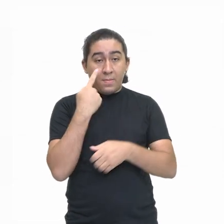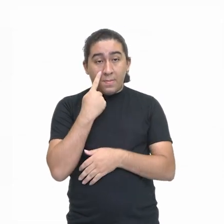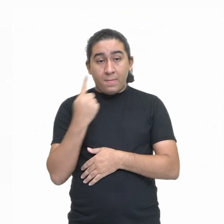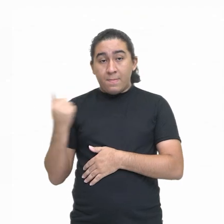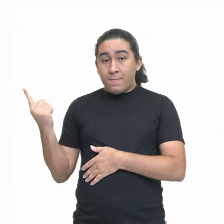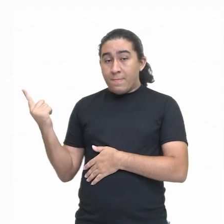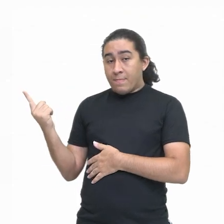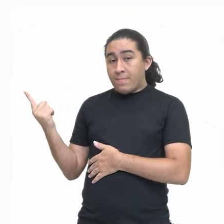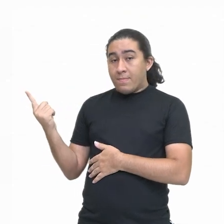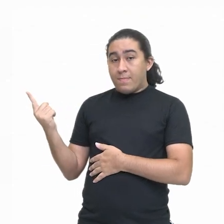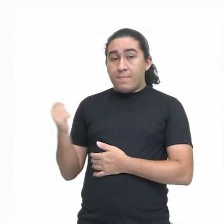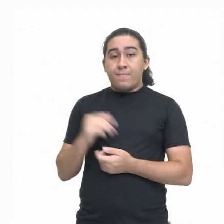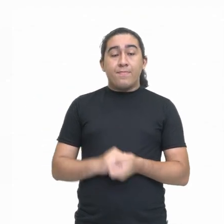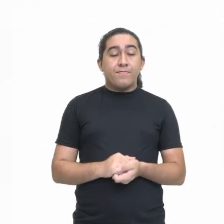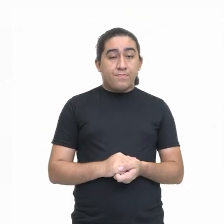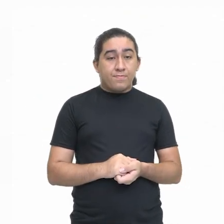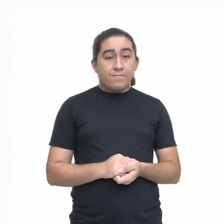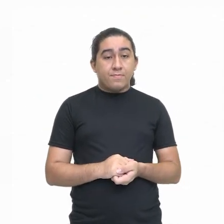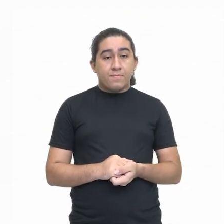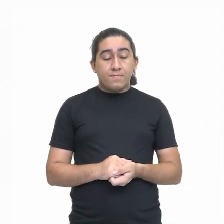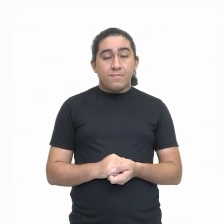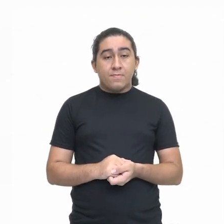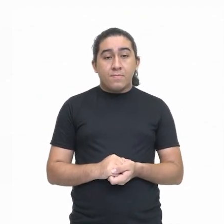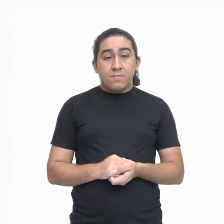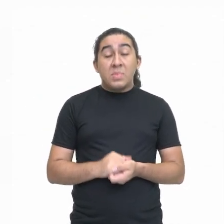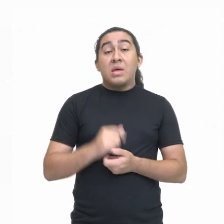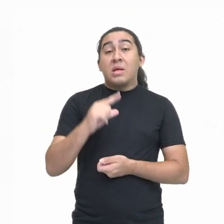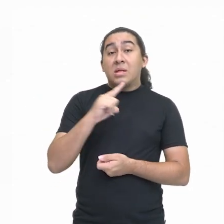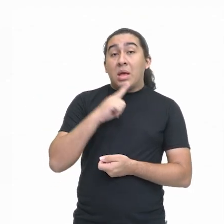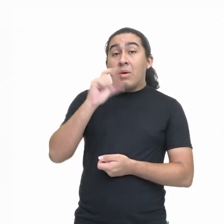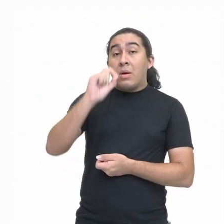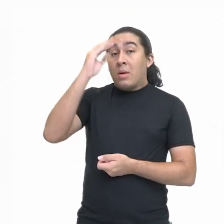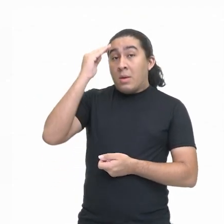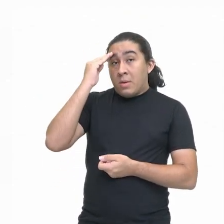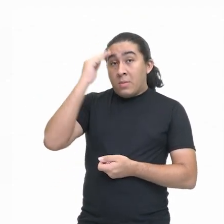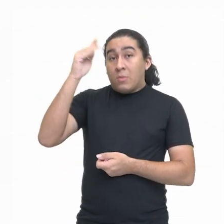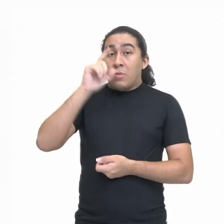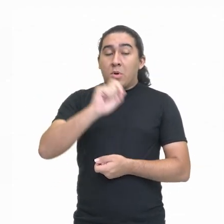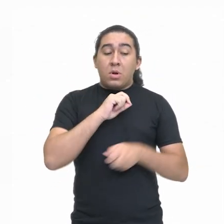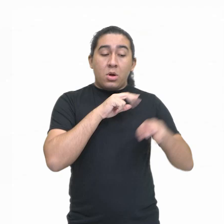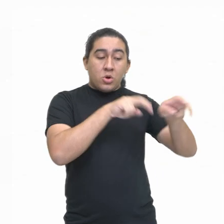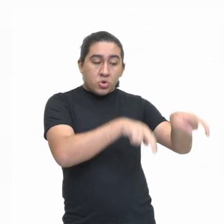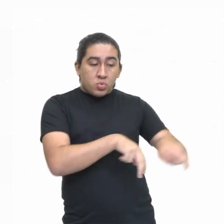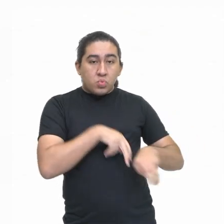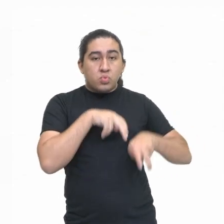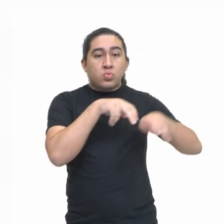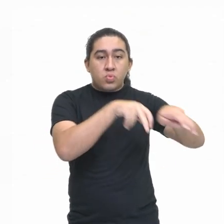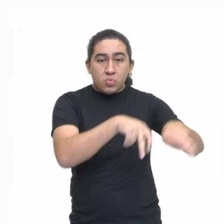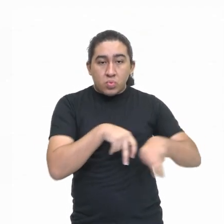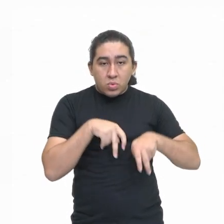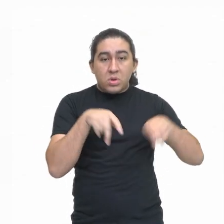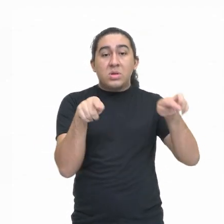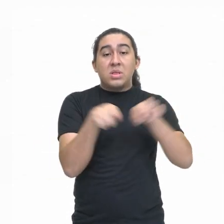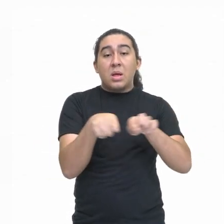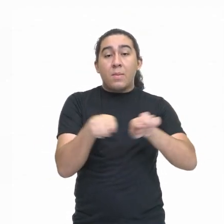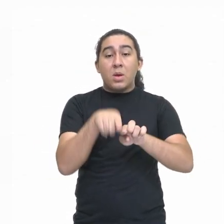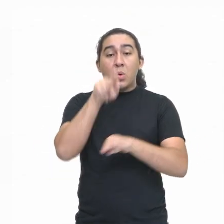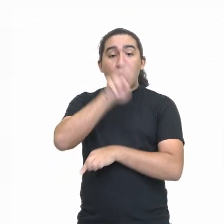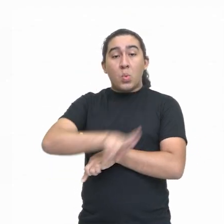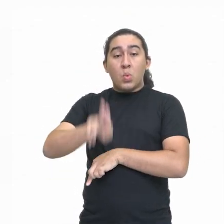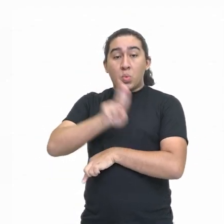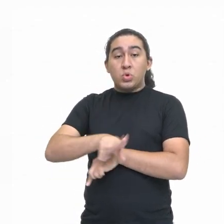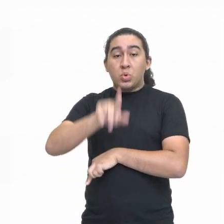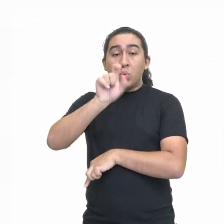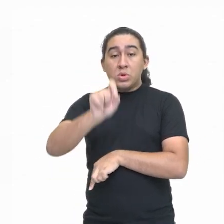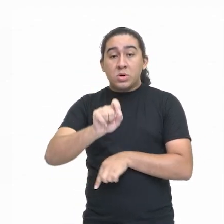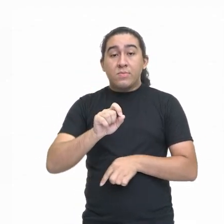A economia da China, na China antiga, né, você tem um ponto principal que é a agricultura e a utilização,